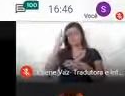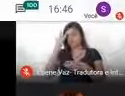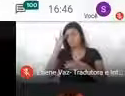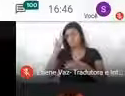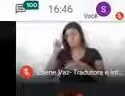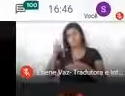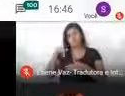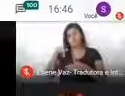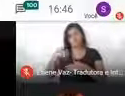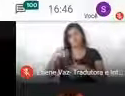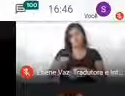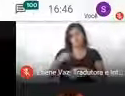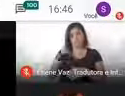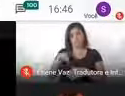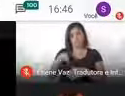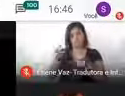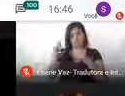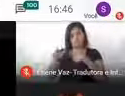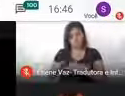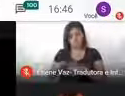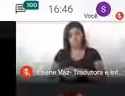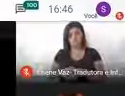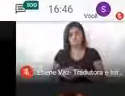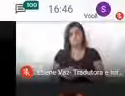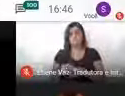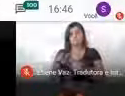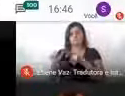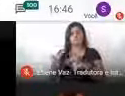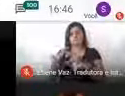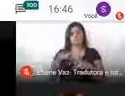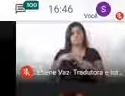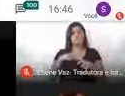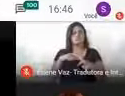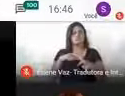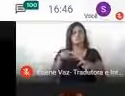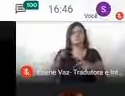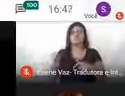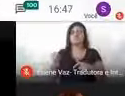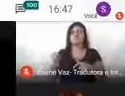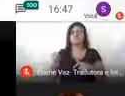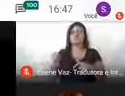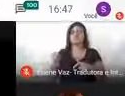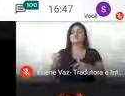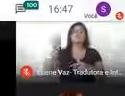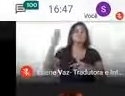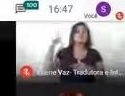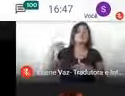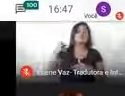são do grupo Teneterrara, que migraram do Maranhão, né, e foram se